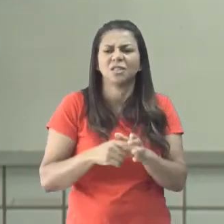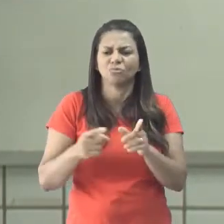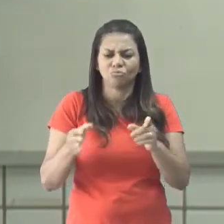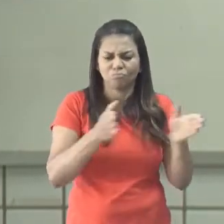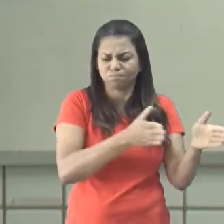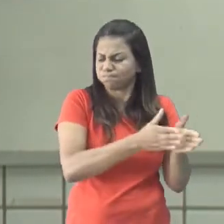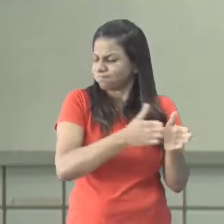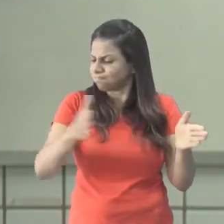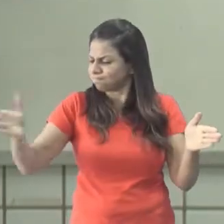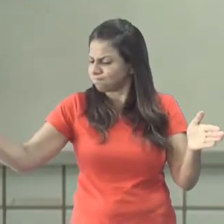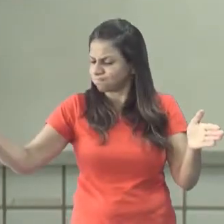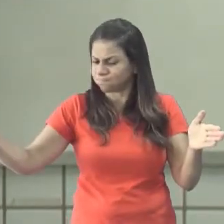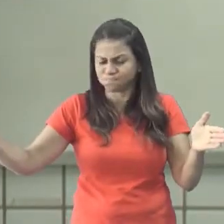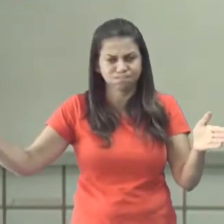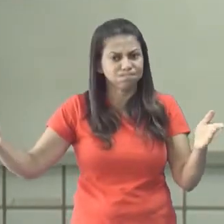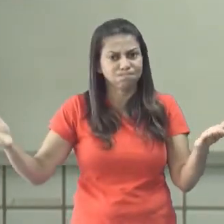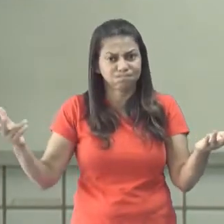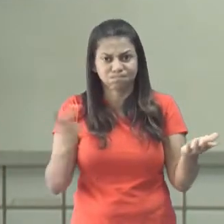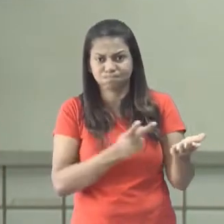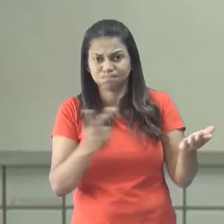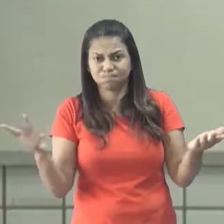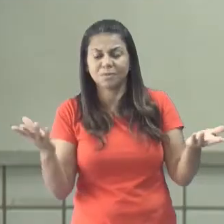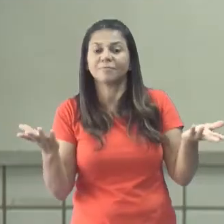uma distância entre duas coisas.